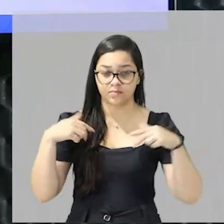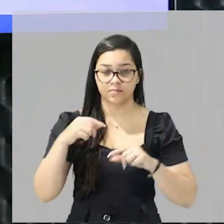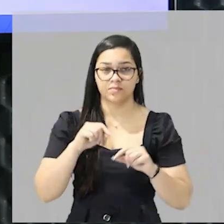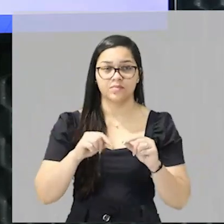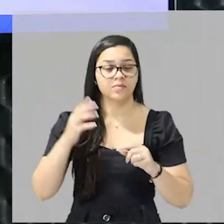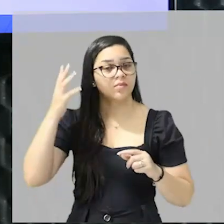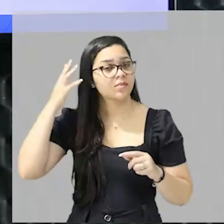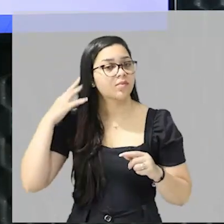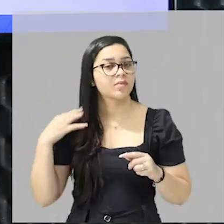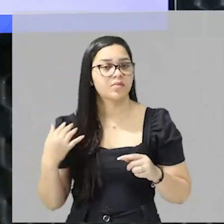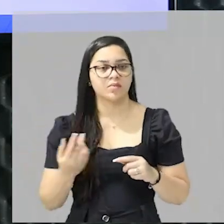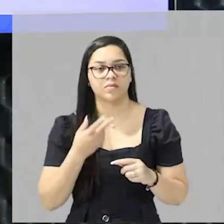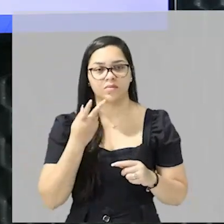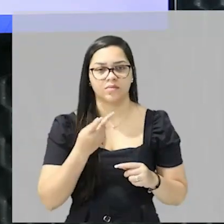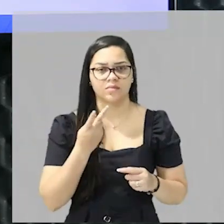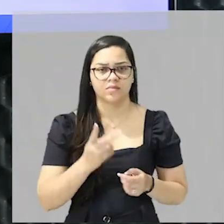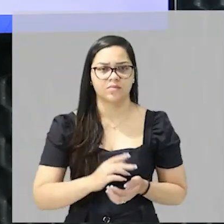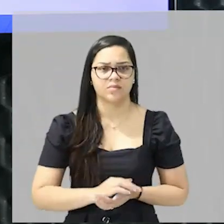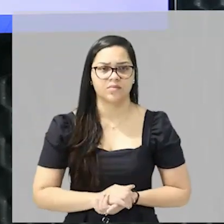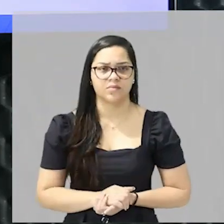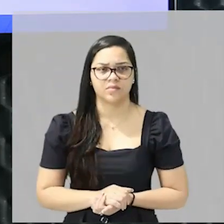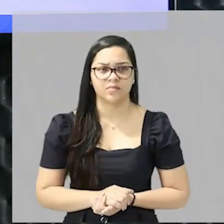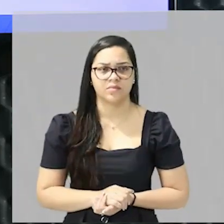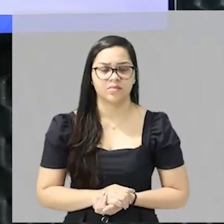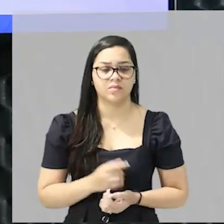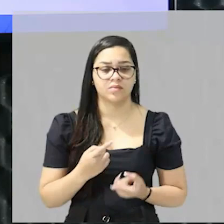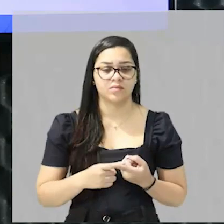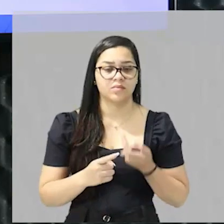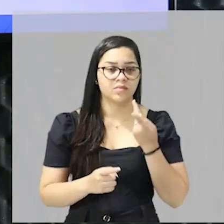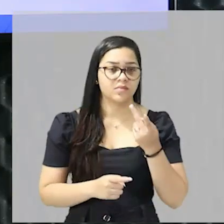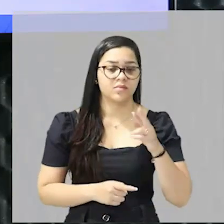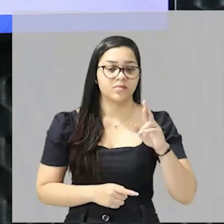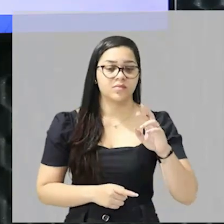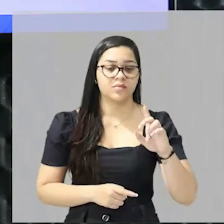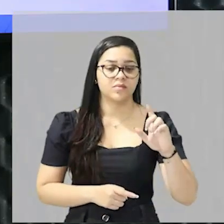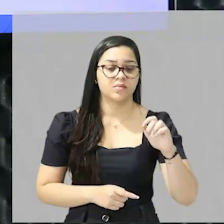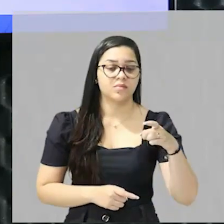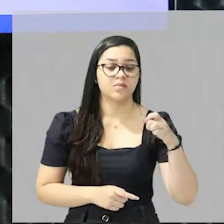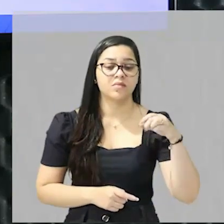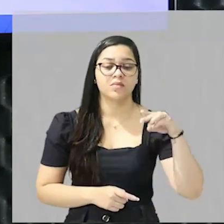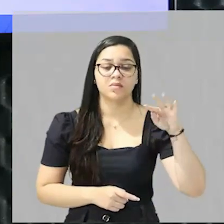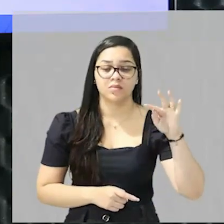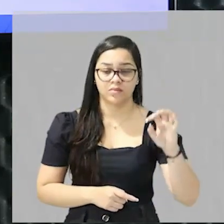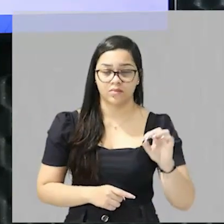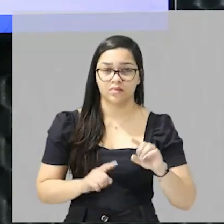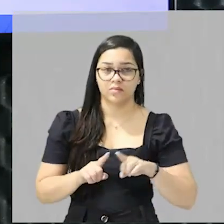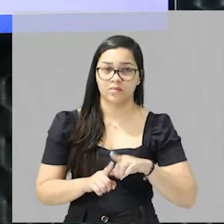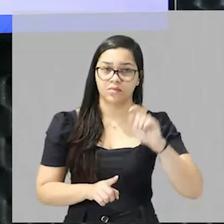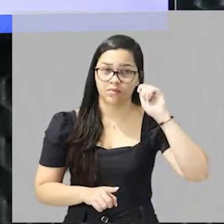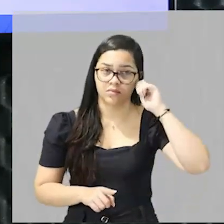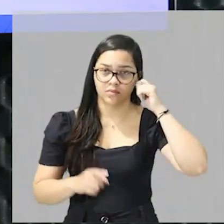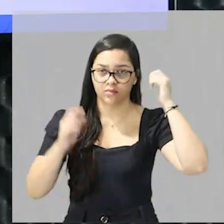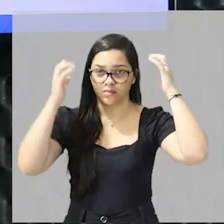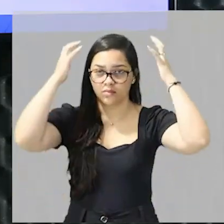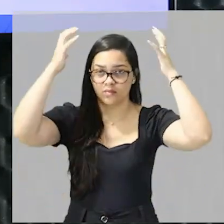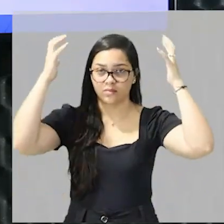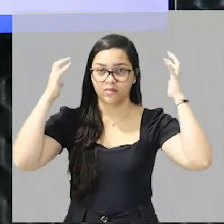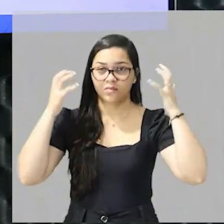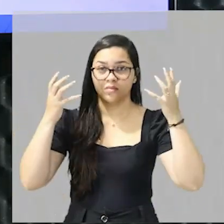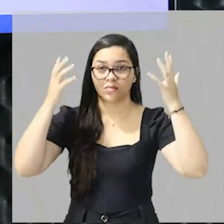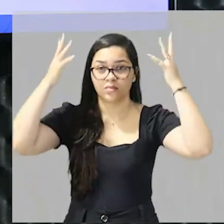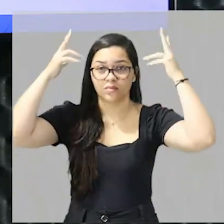da Ifemelo e diz, por que você não faz relaxamento? Tá? O cabelo negro, cabelo afro, e a cabeleireira